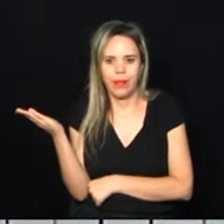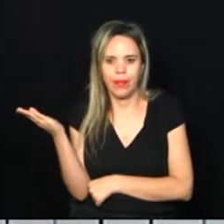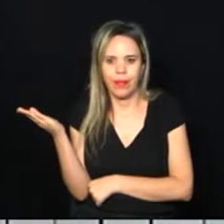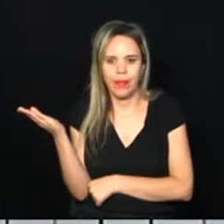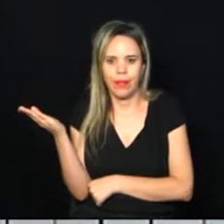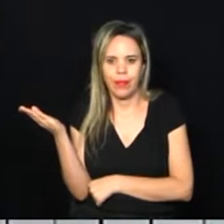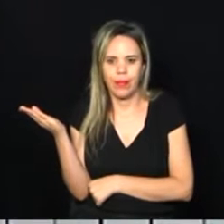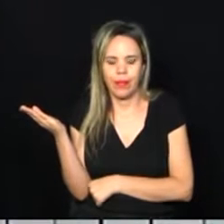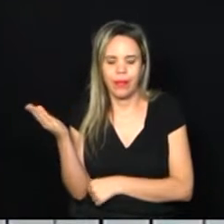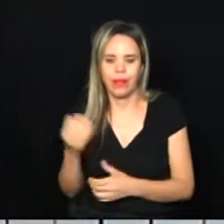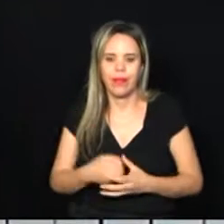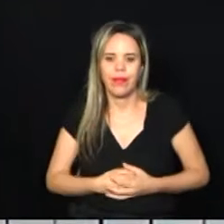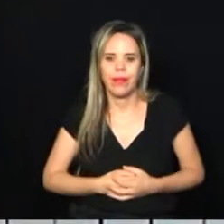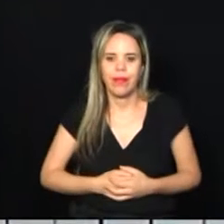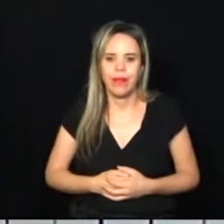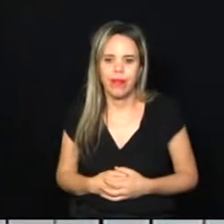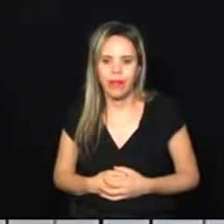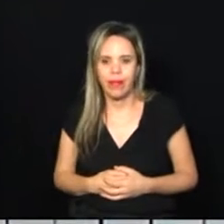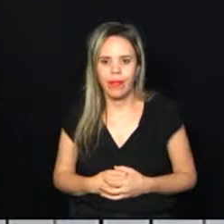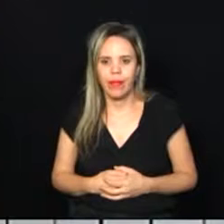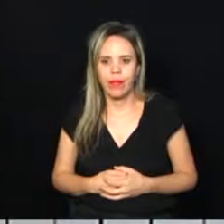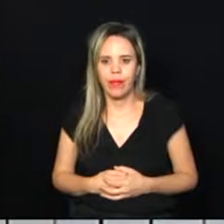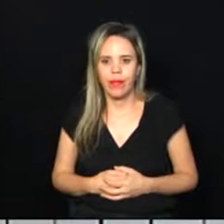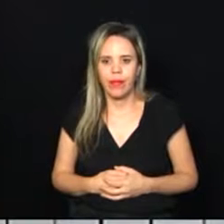sua tela. 19 é o nosso DDD,